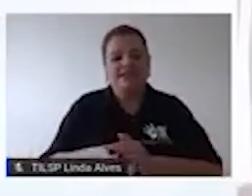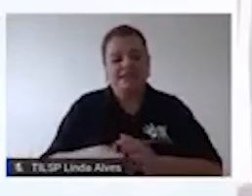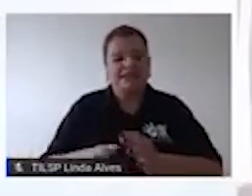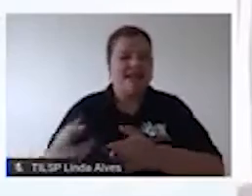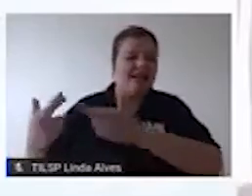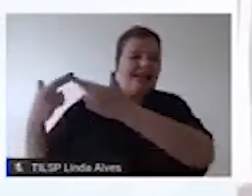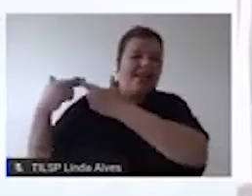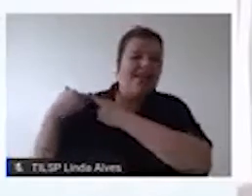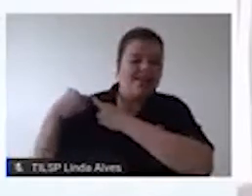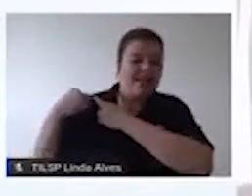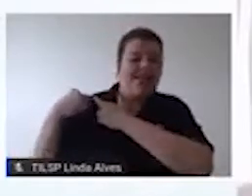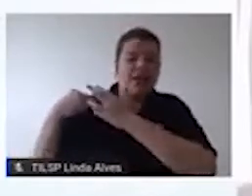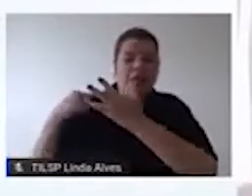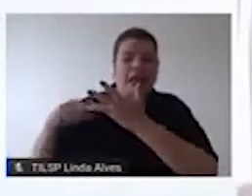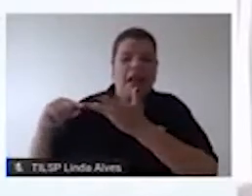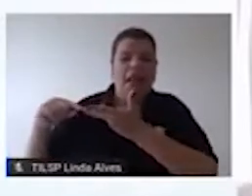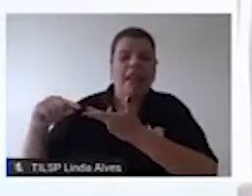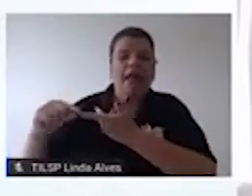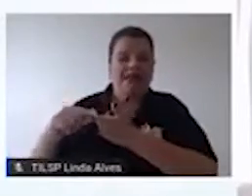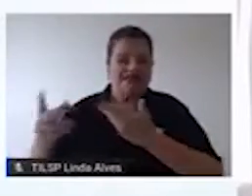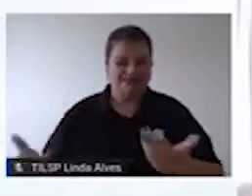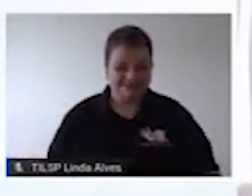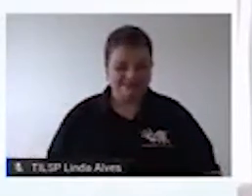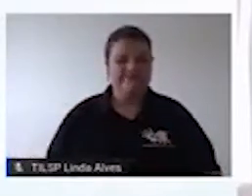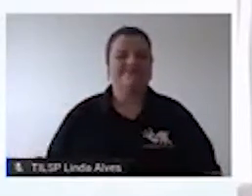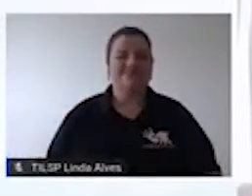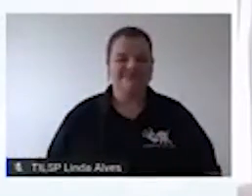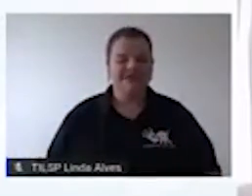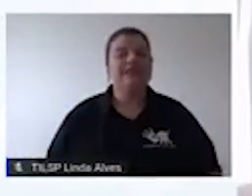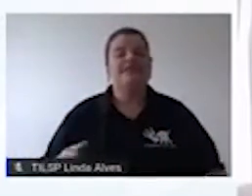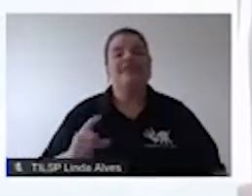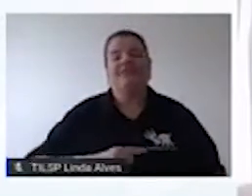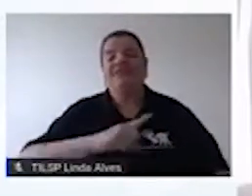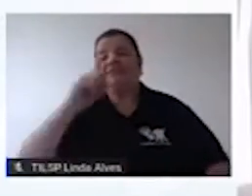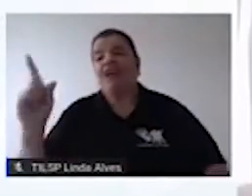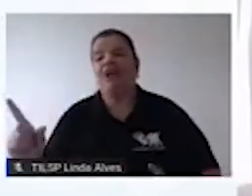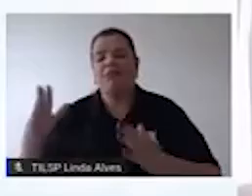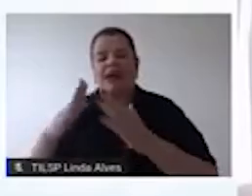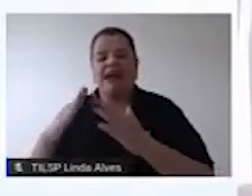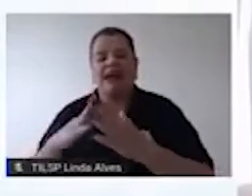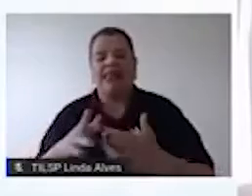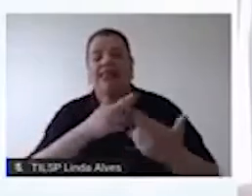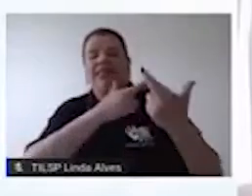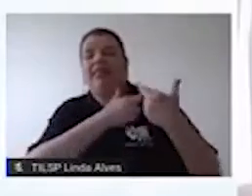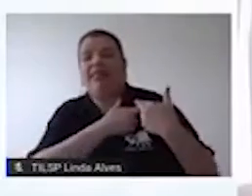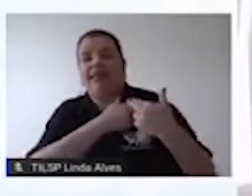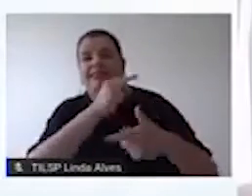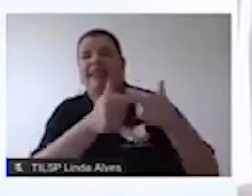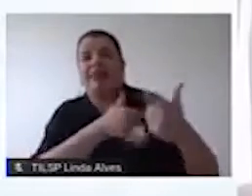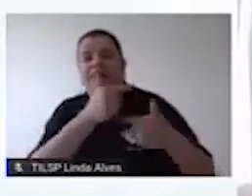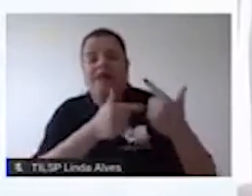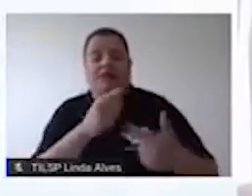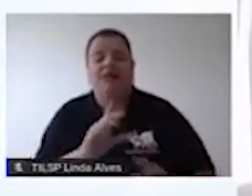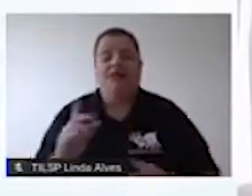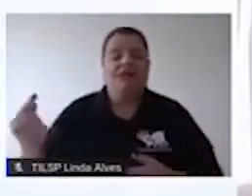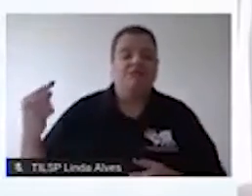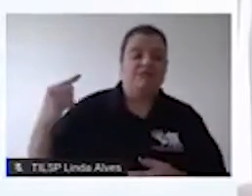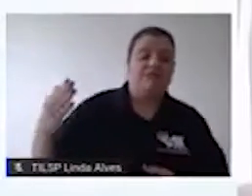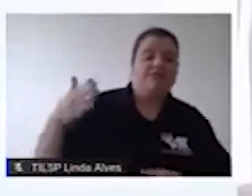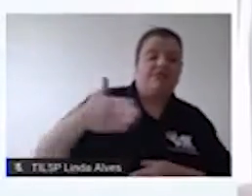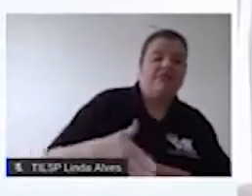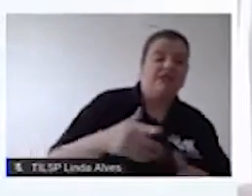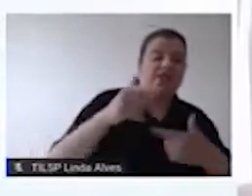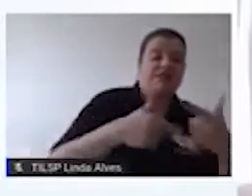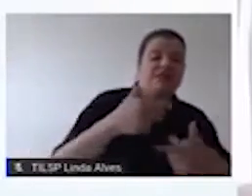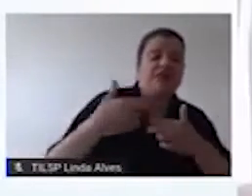que vem de casa e vai para casa com toda a carga que vai do trabalho, Exatamente, que aquilo se exatamente. mistura e tem a ver com a empresa, sim. Ela não